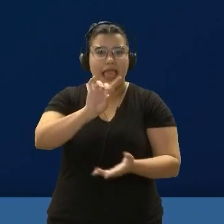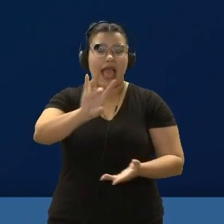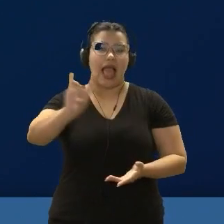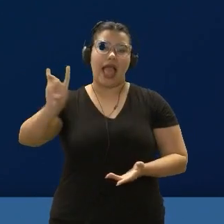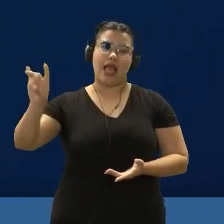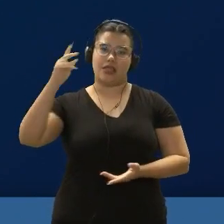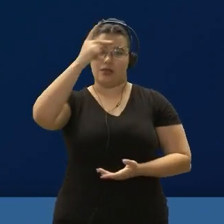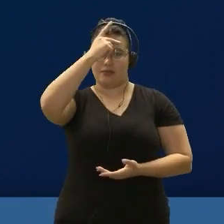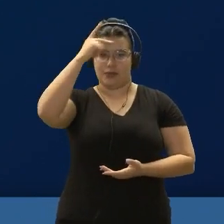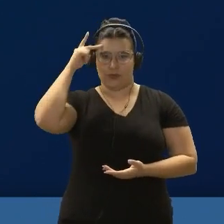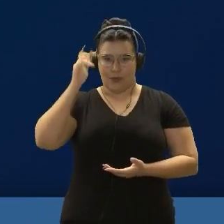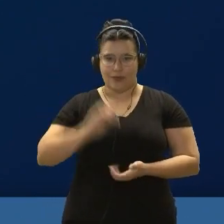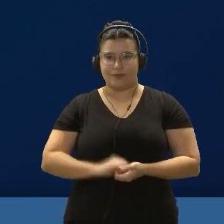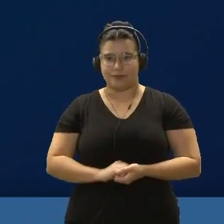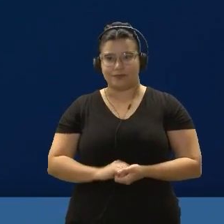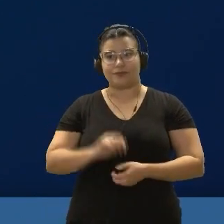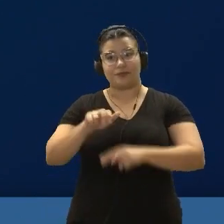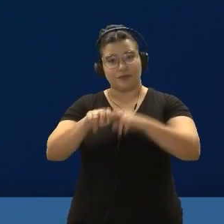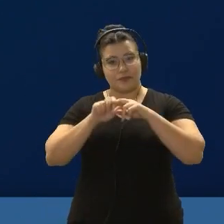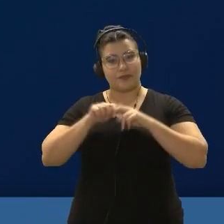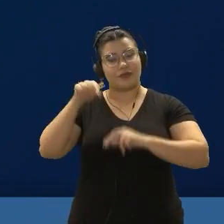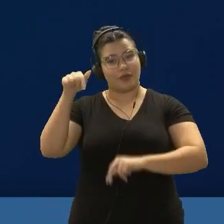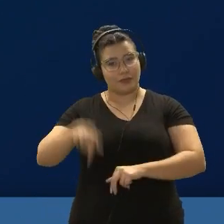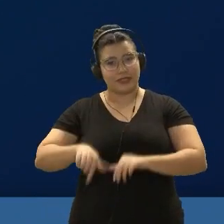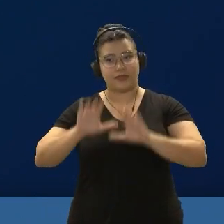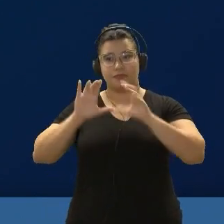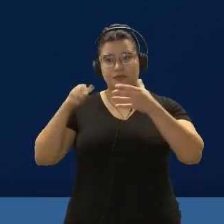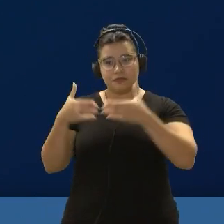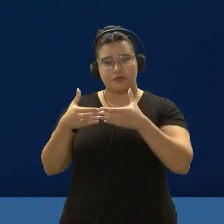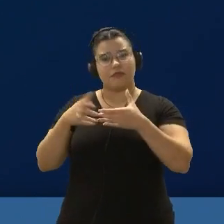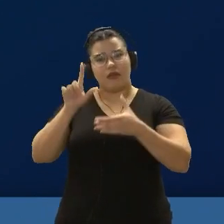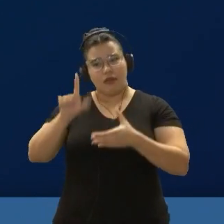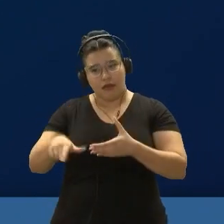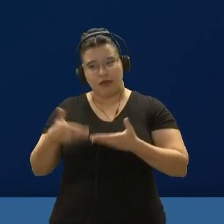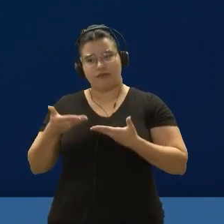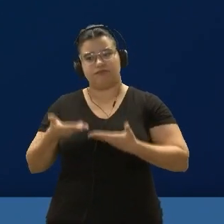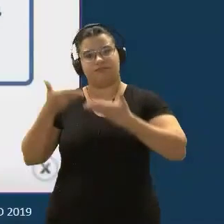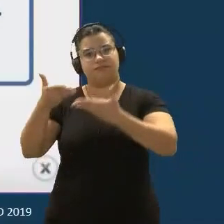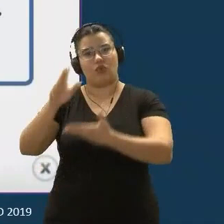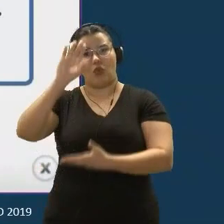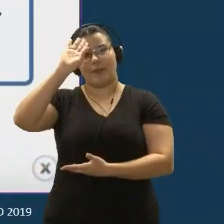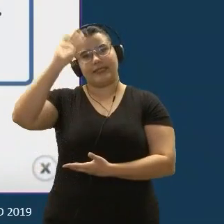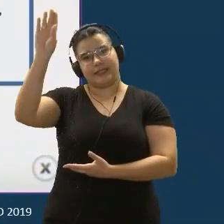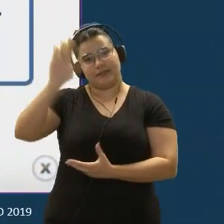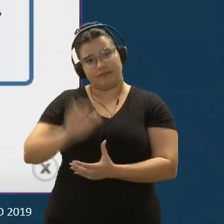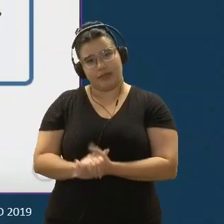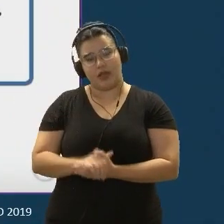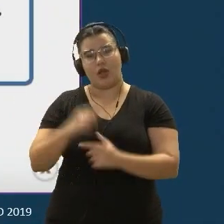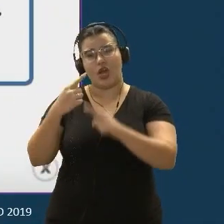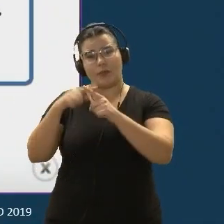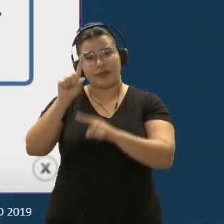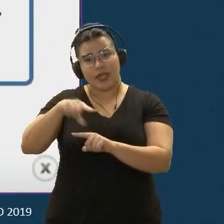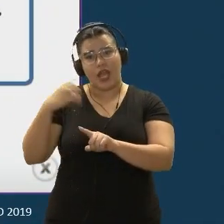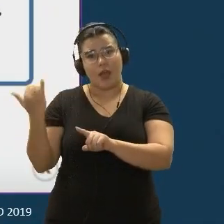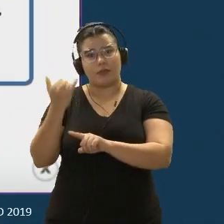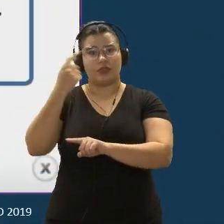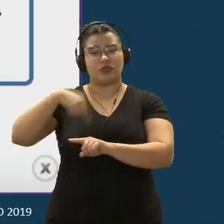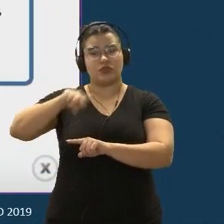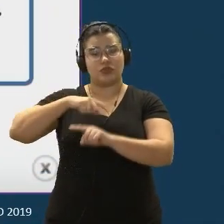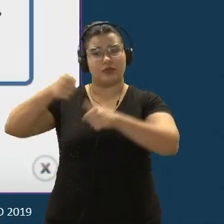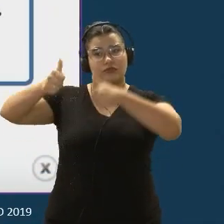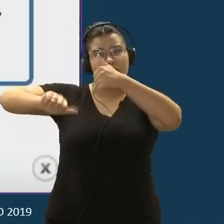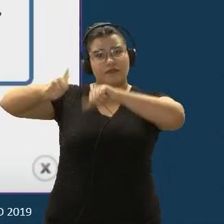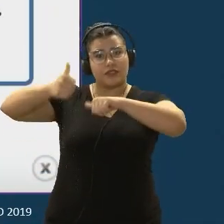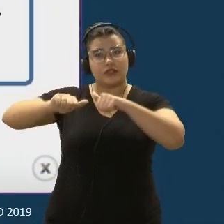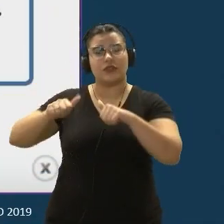isso que a American Diabetes Association coloca nas suas diretrizes. Que é importante a gente avaliar